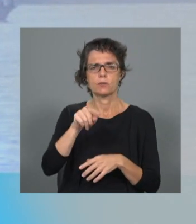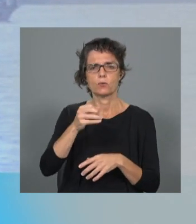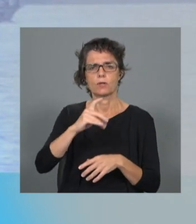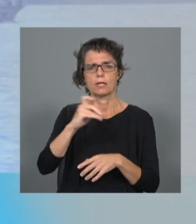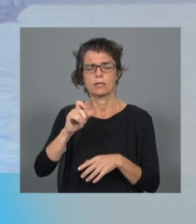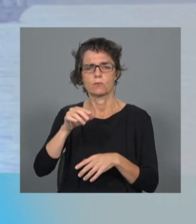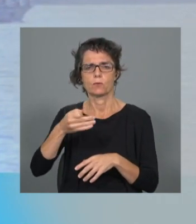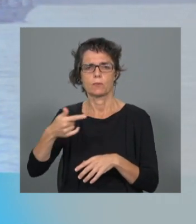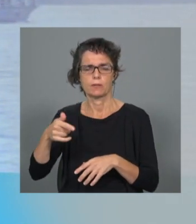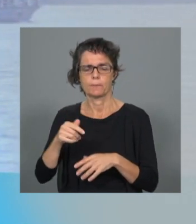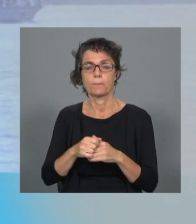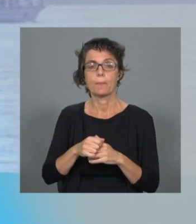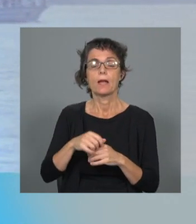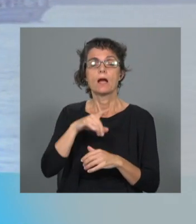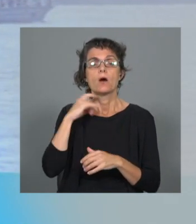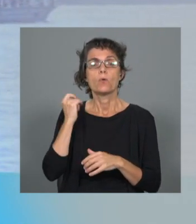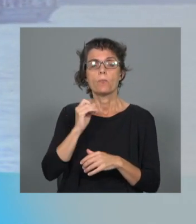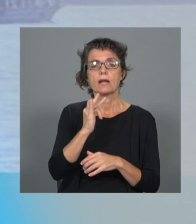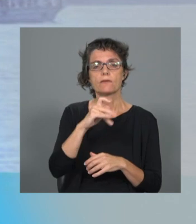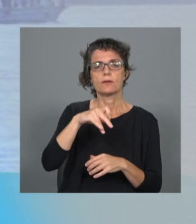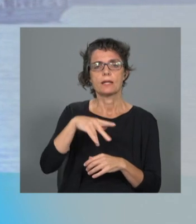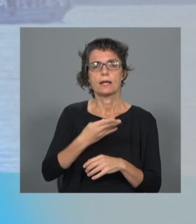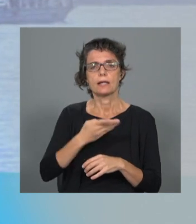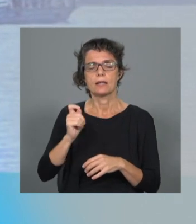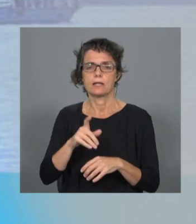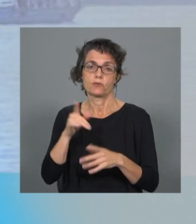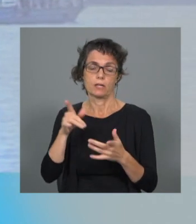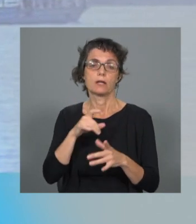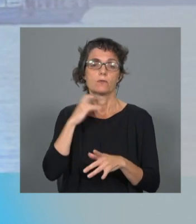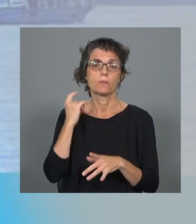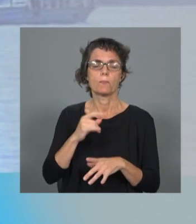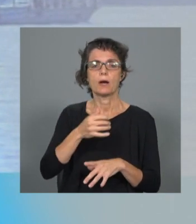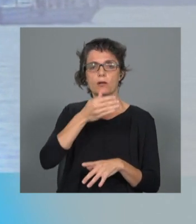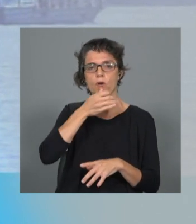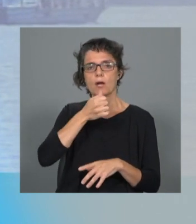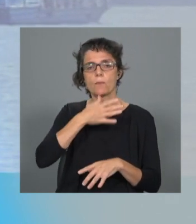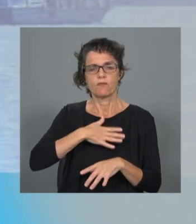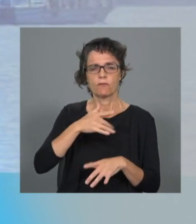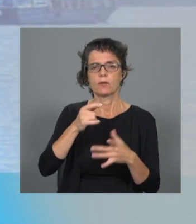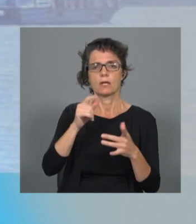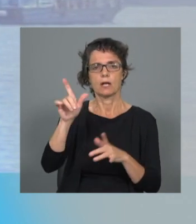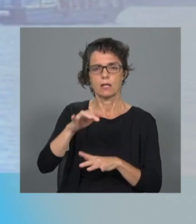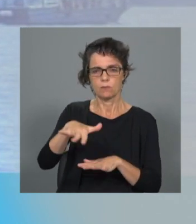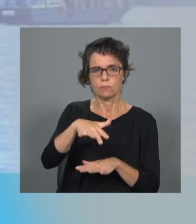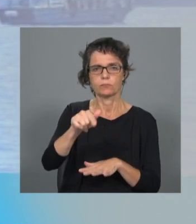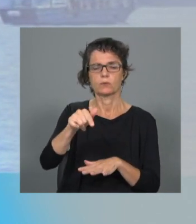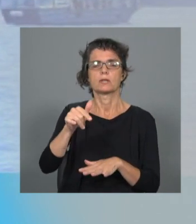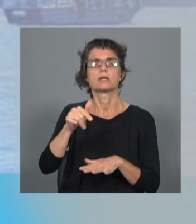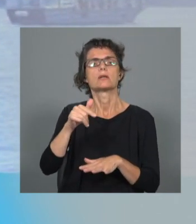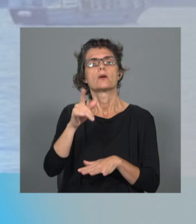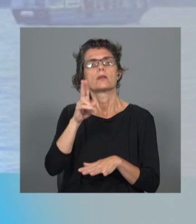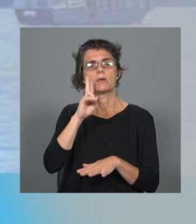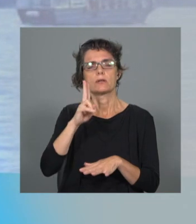agência.eclesia.pt. O padre Nuno Rosário Fernandes é pároco de Benfica, Lisboa, é também o diretor do Departamento de Comunicação